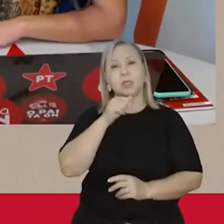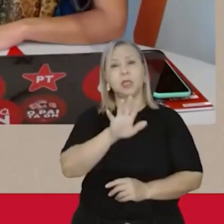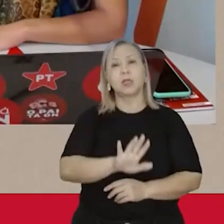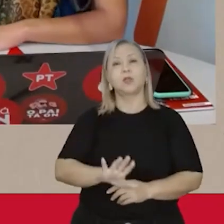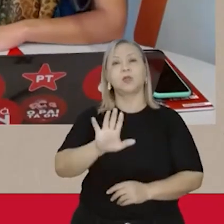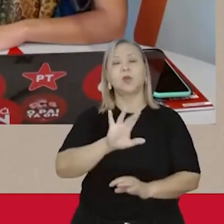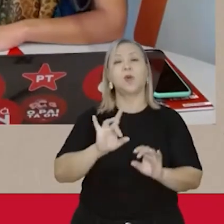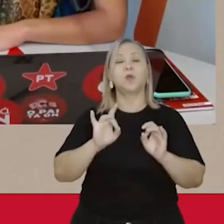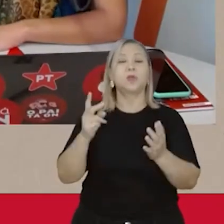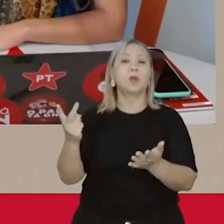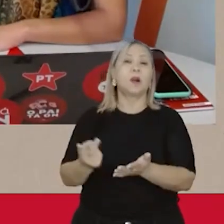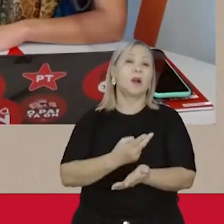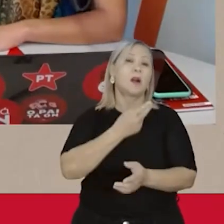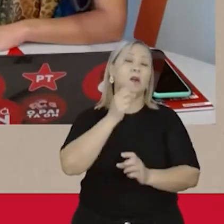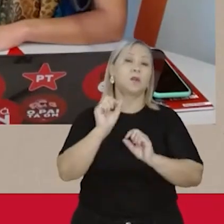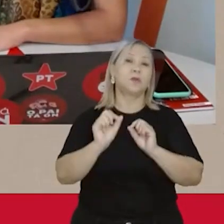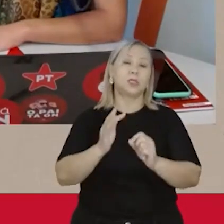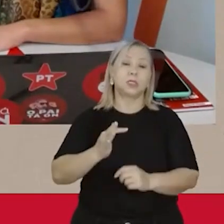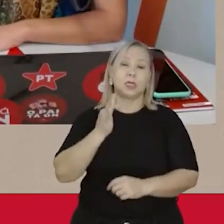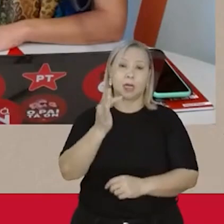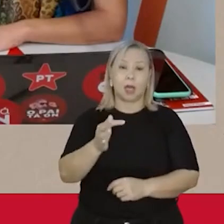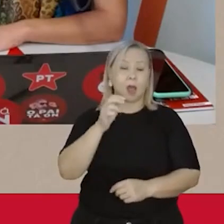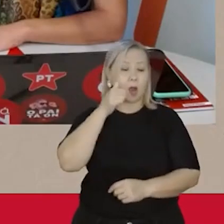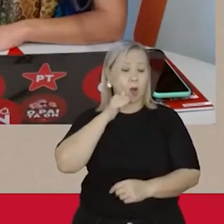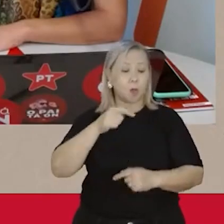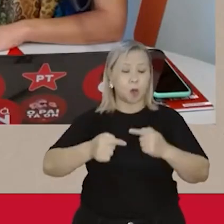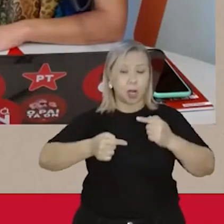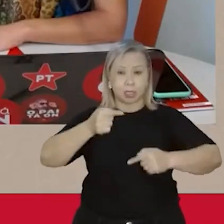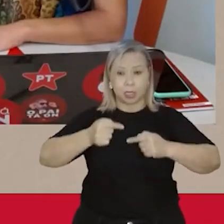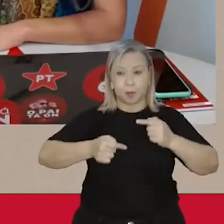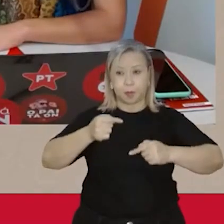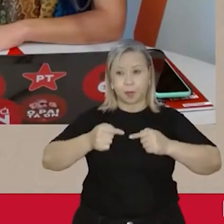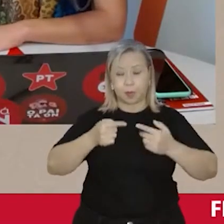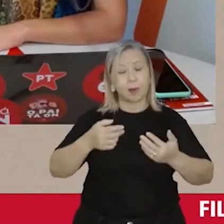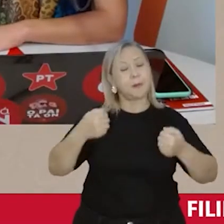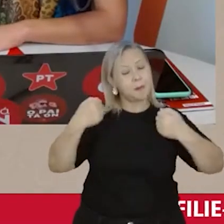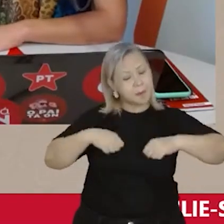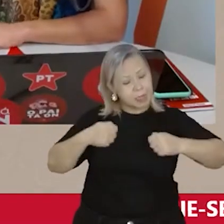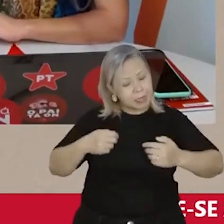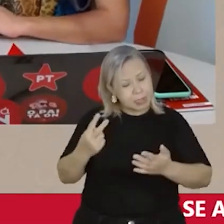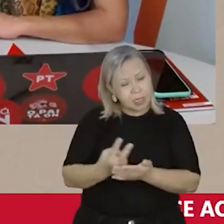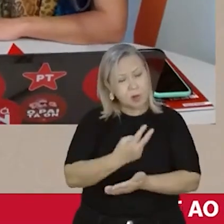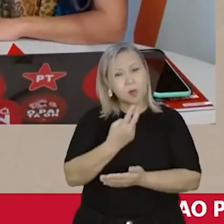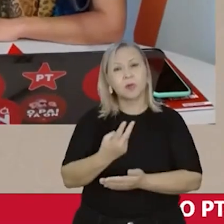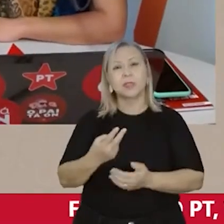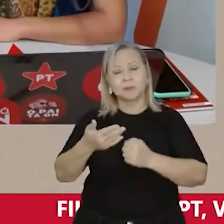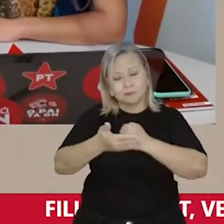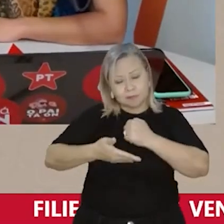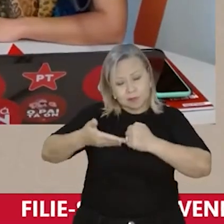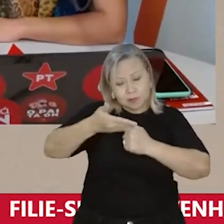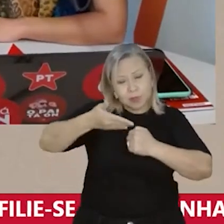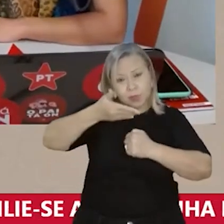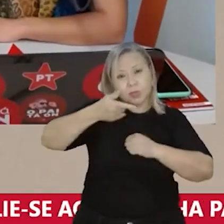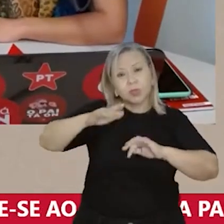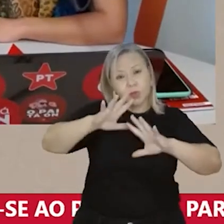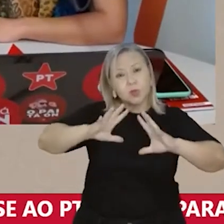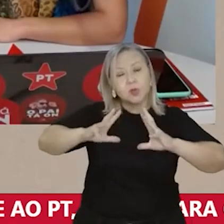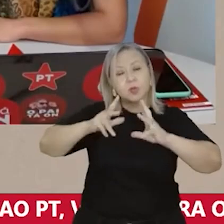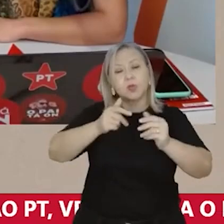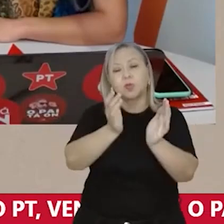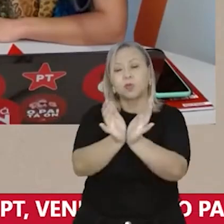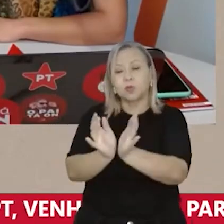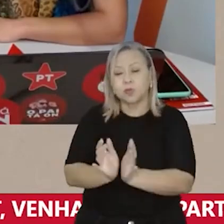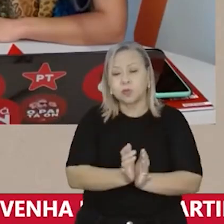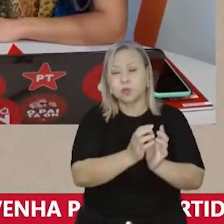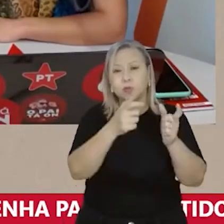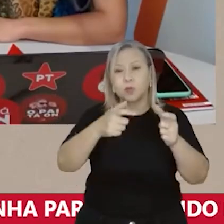só acontecerá com mulheres na política, né, isso tem que acontecer em todos os níveis, com mulheres, né, como